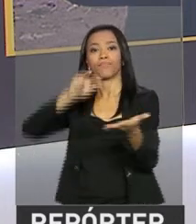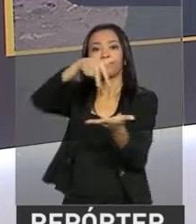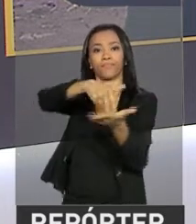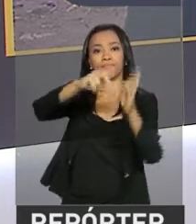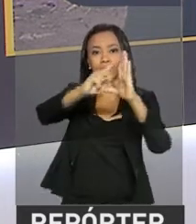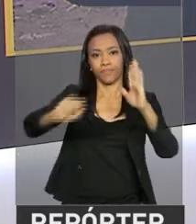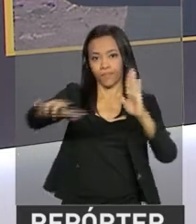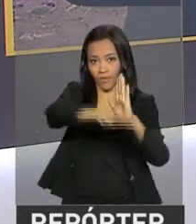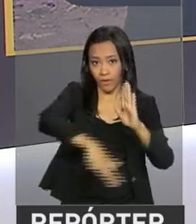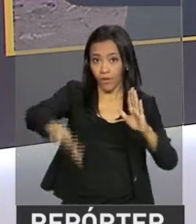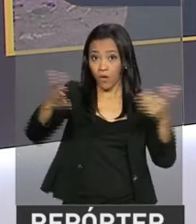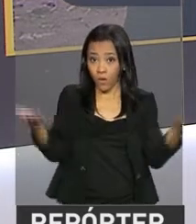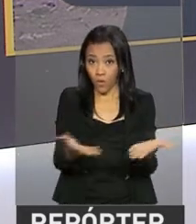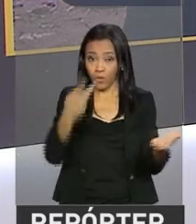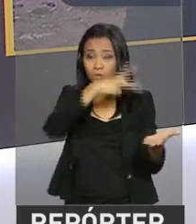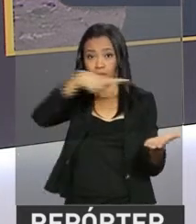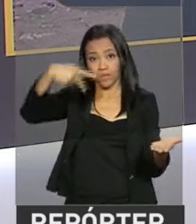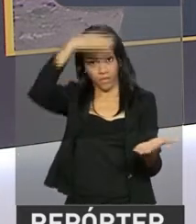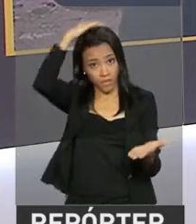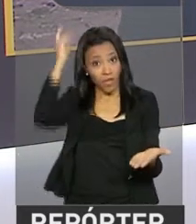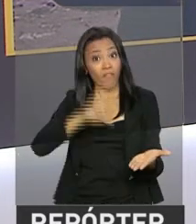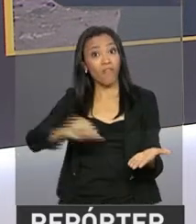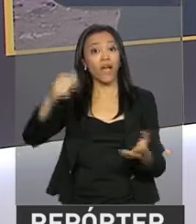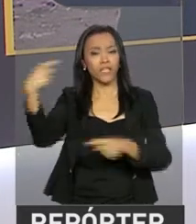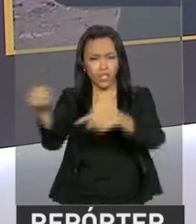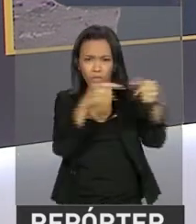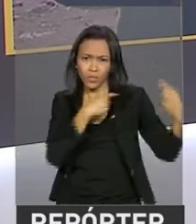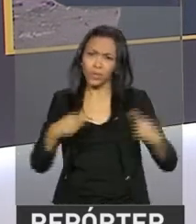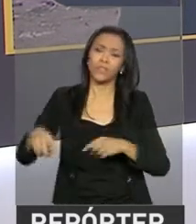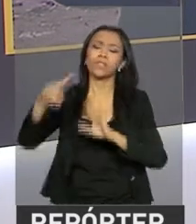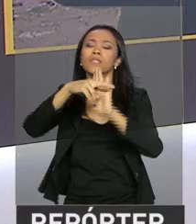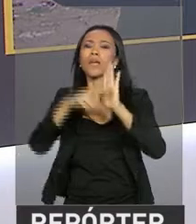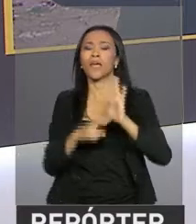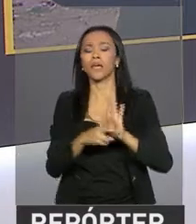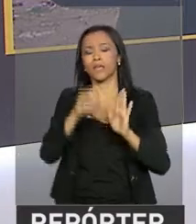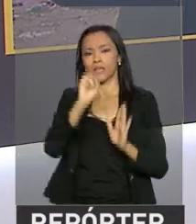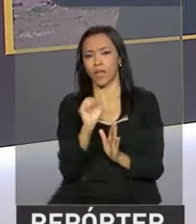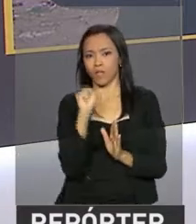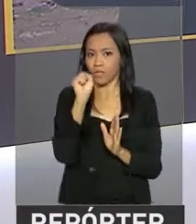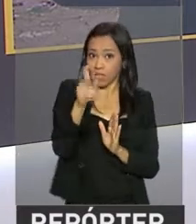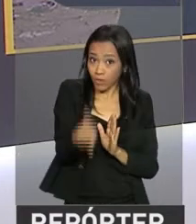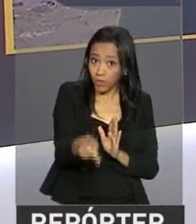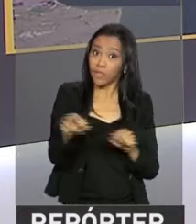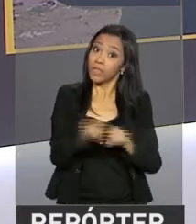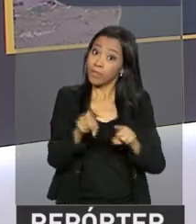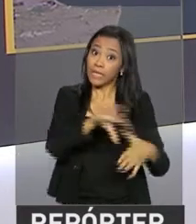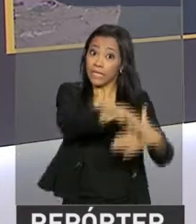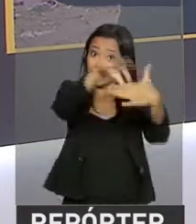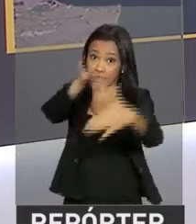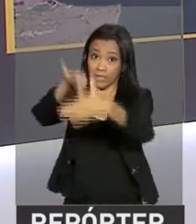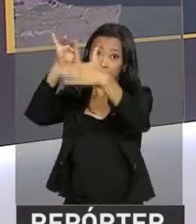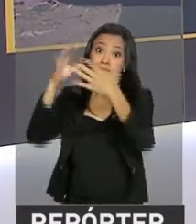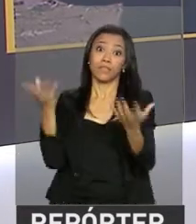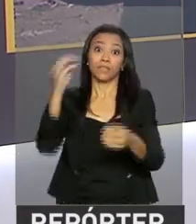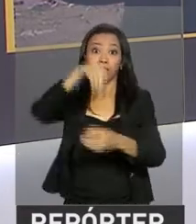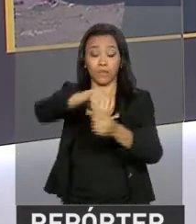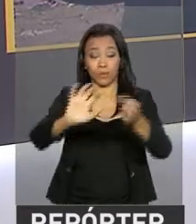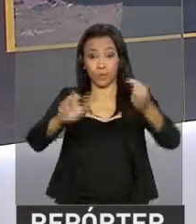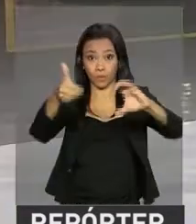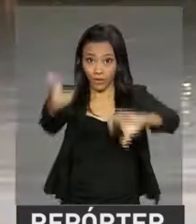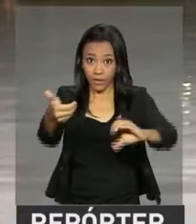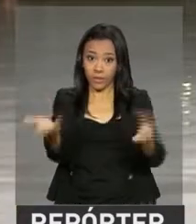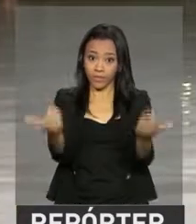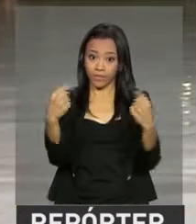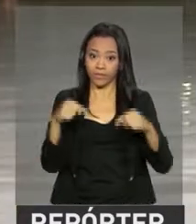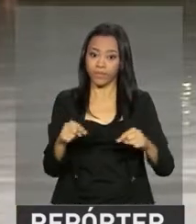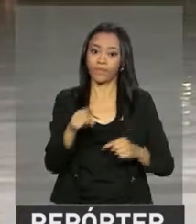presidente Michel Temer vai discutir reforma da Previdência com as centrais sindicais e líderes do Congresso Nacional. Thaíssa Dias. Olá, Renata. O